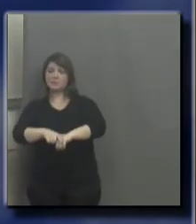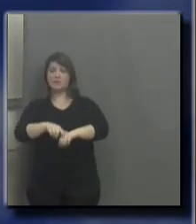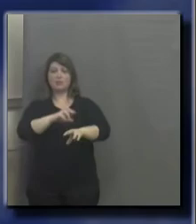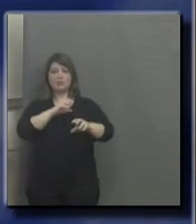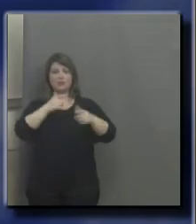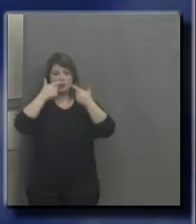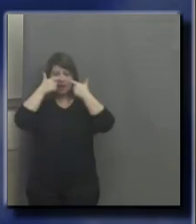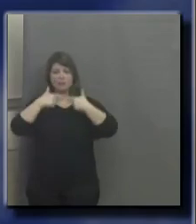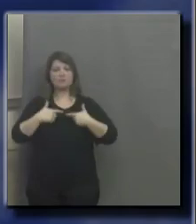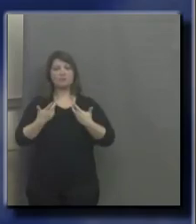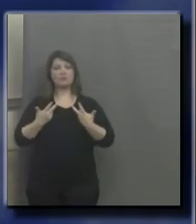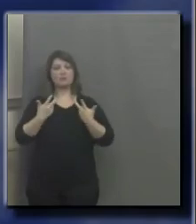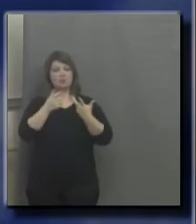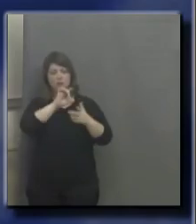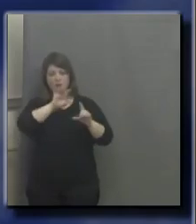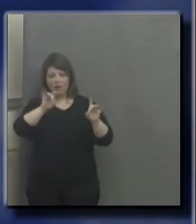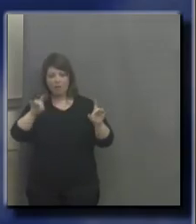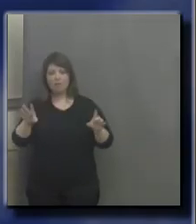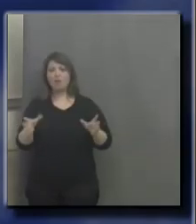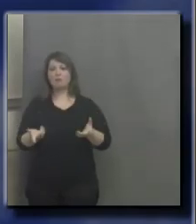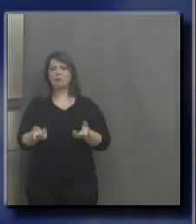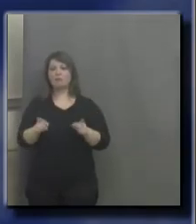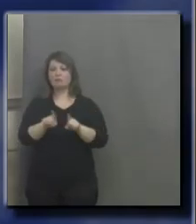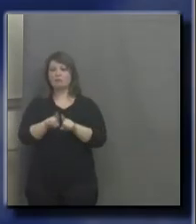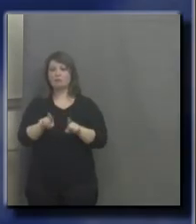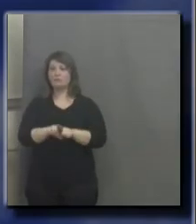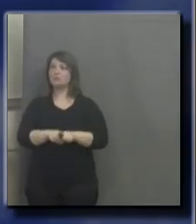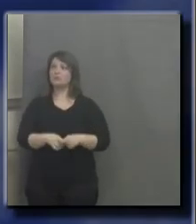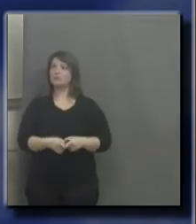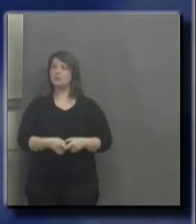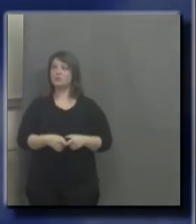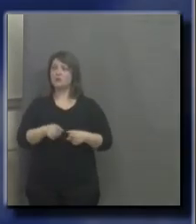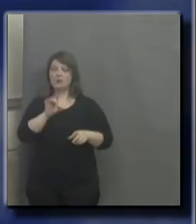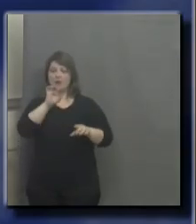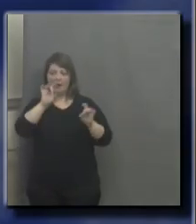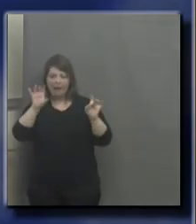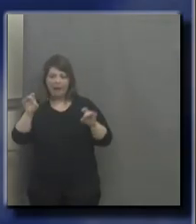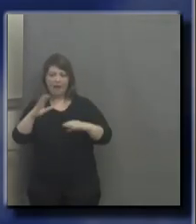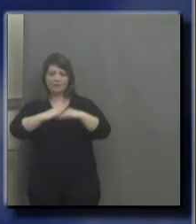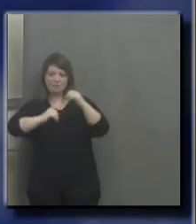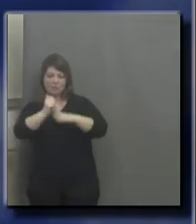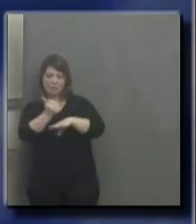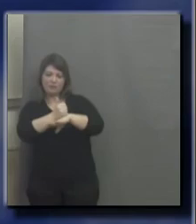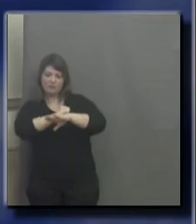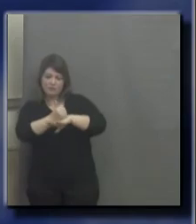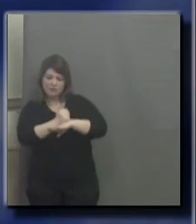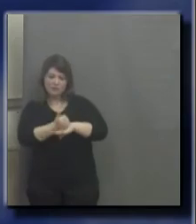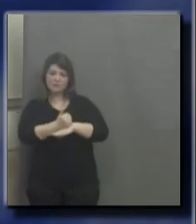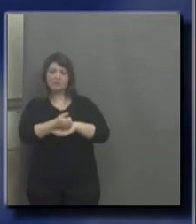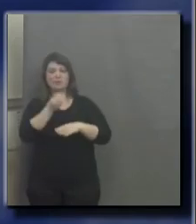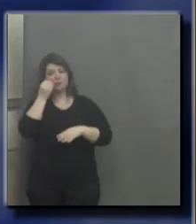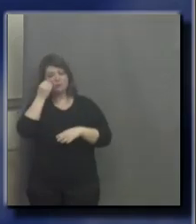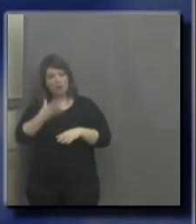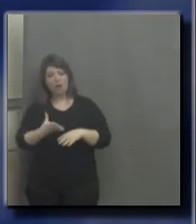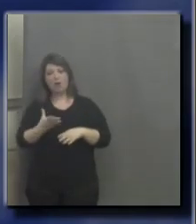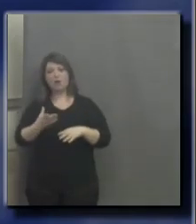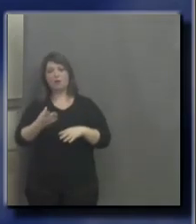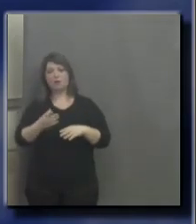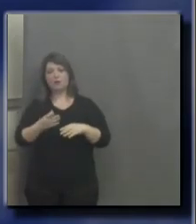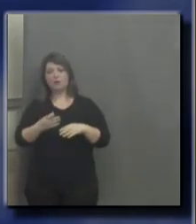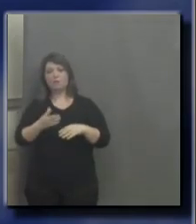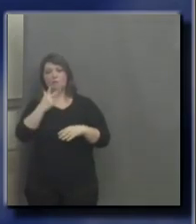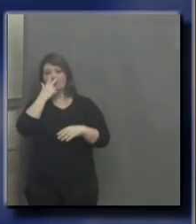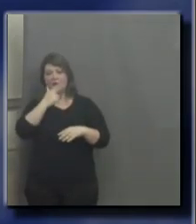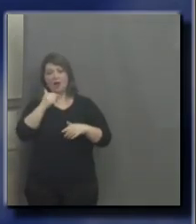singularidades de cada um deles e as especificidades de cada profissão, notadamente aquelas cujo escopo